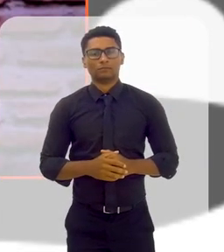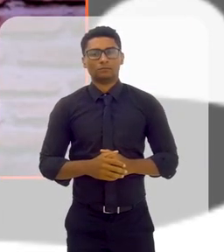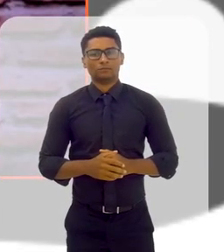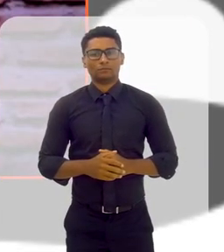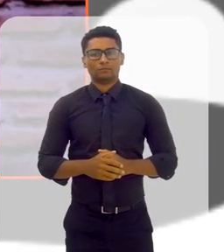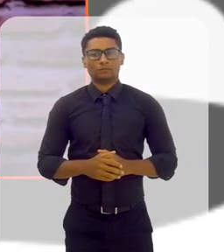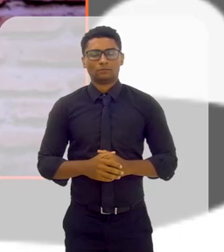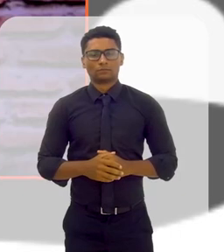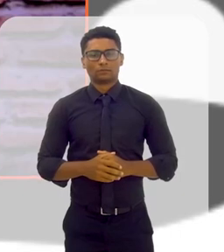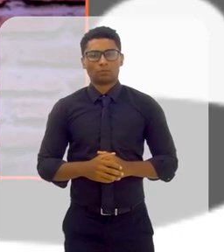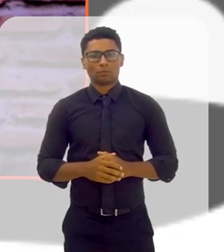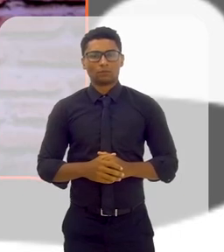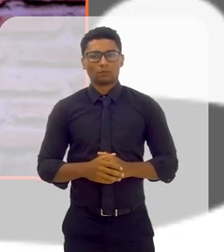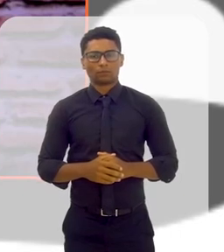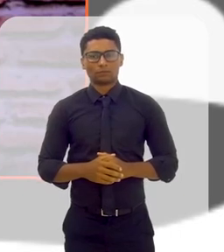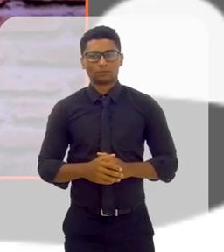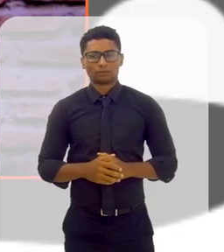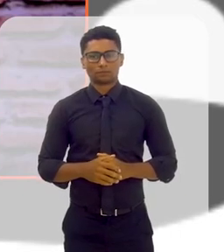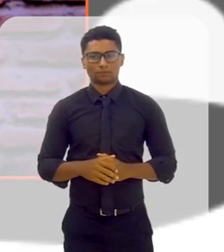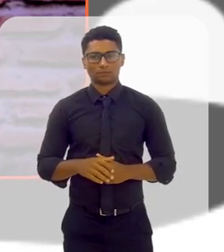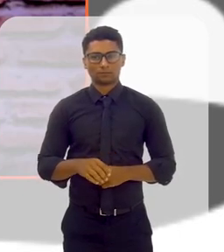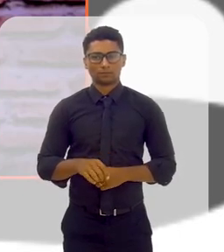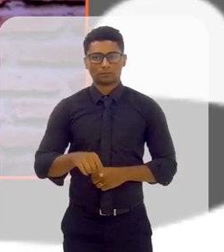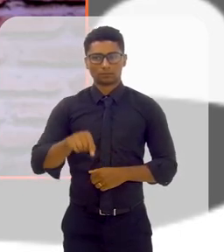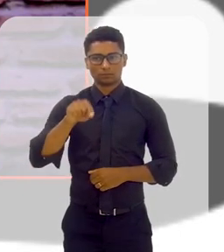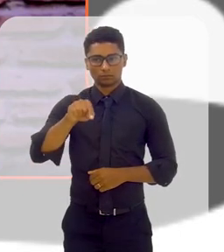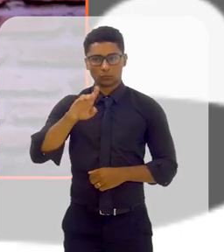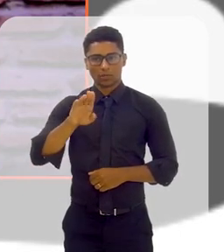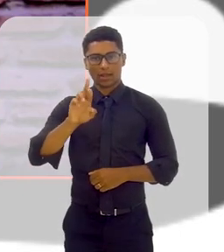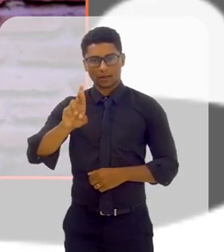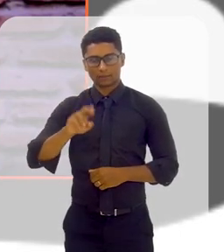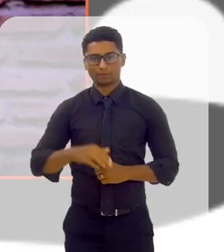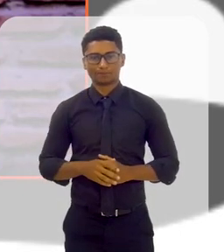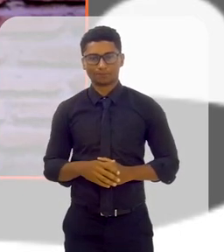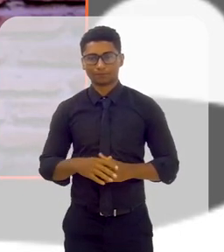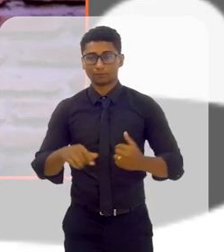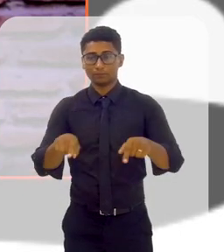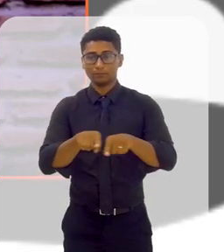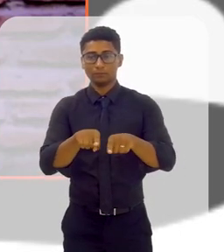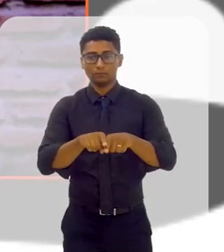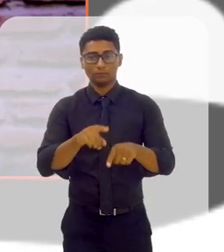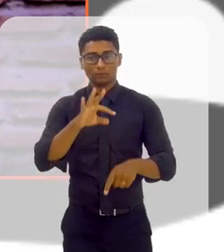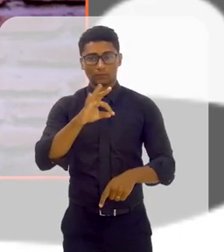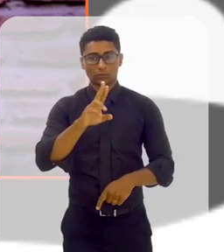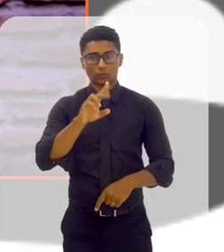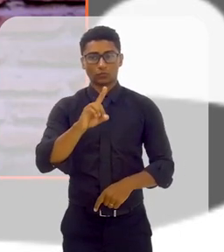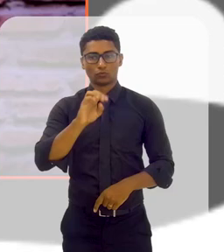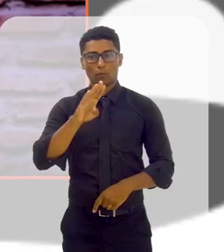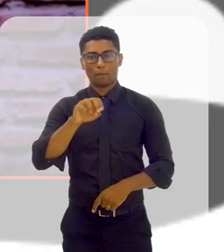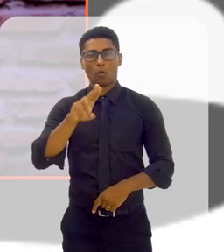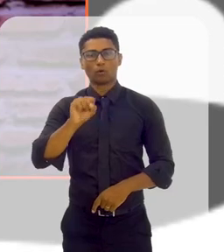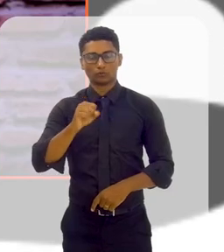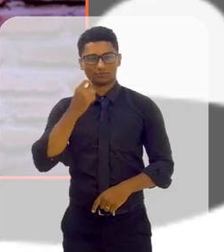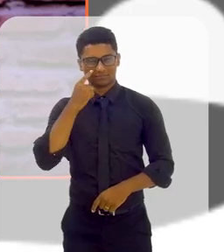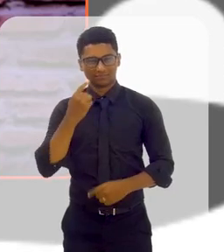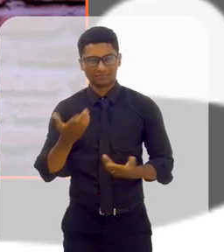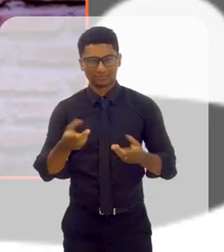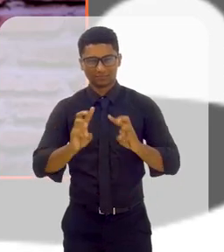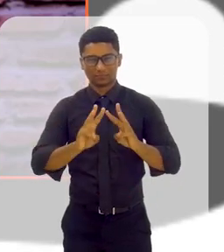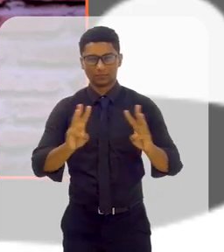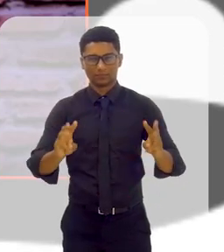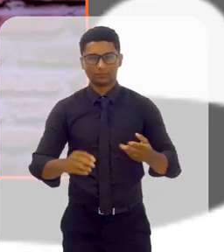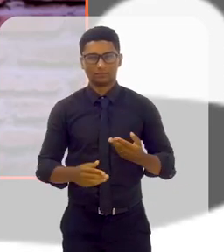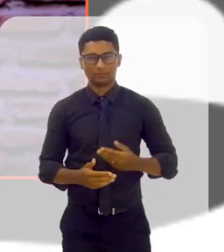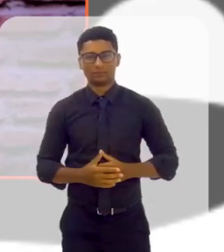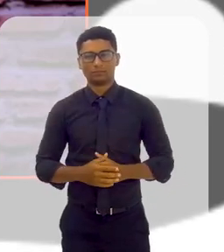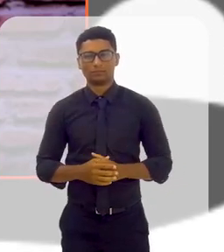www.industriafox.com e.br também atualizamos o PR desculpa e é tudo bônus tudo bônus né sequência